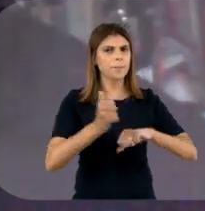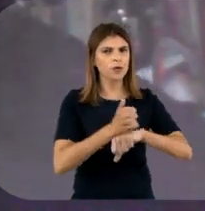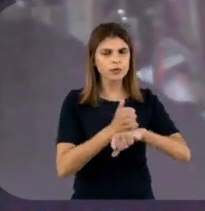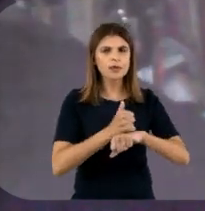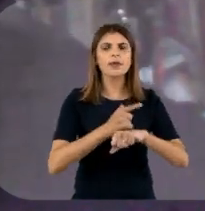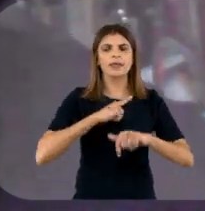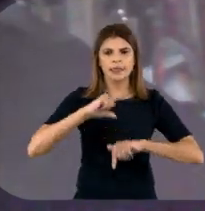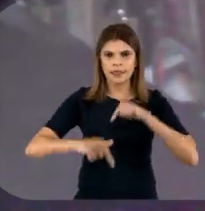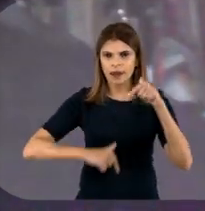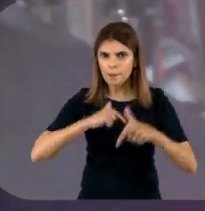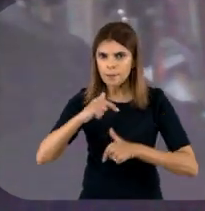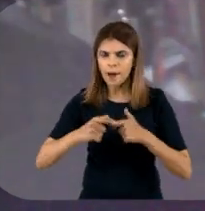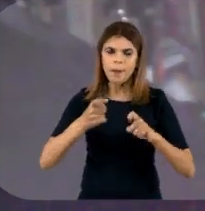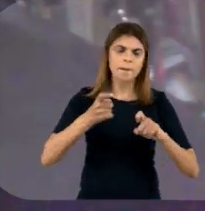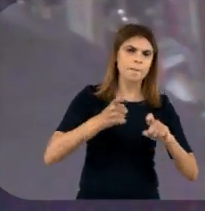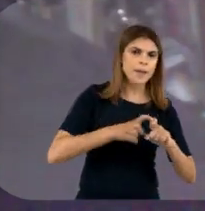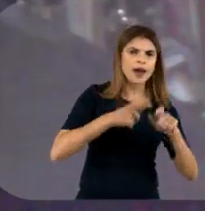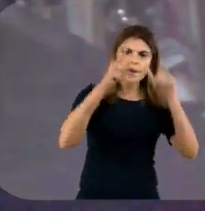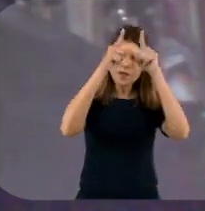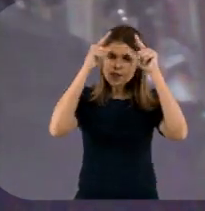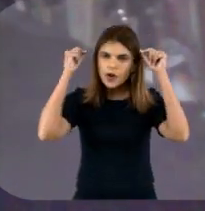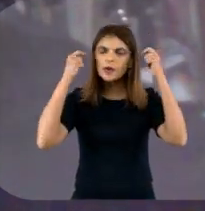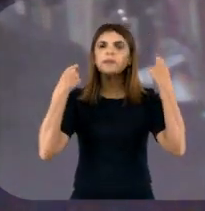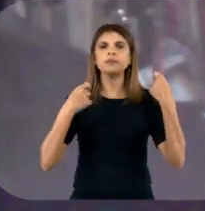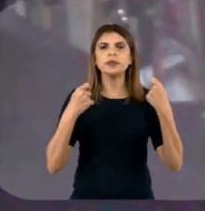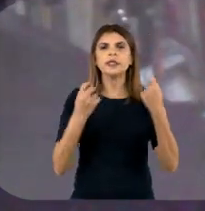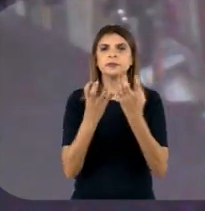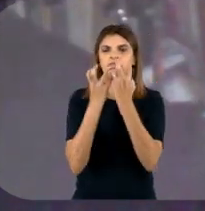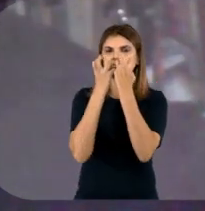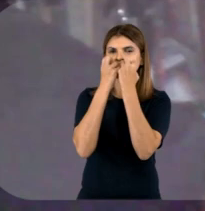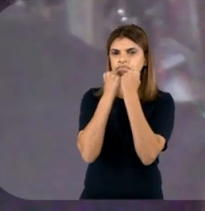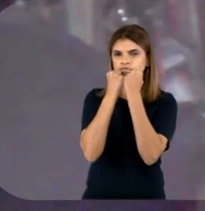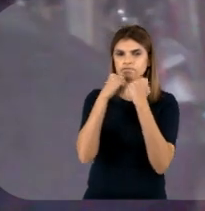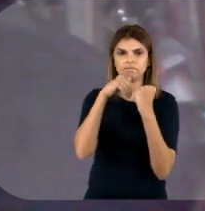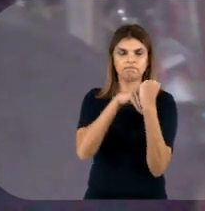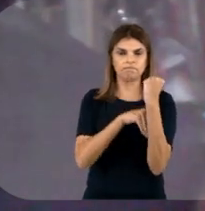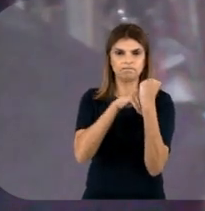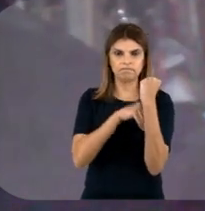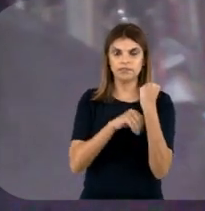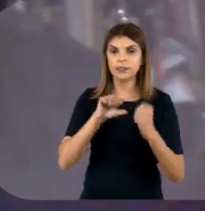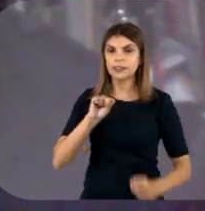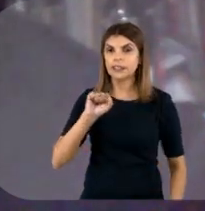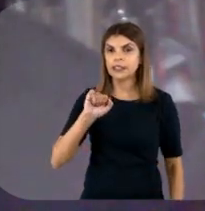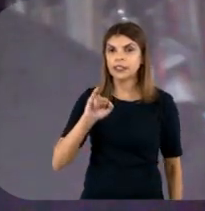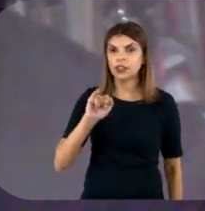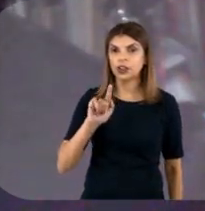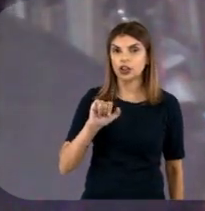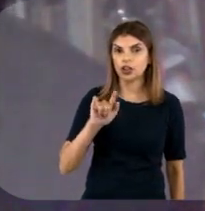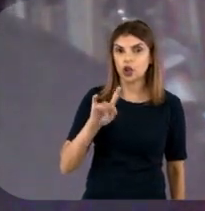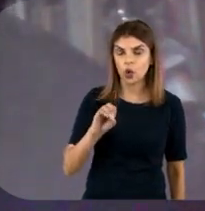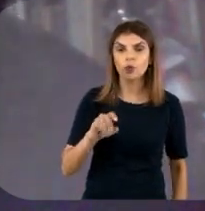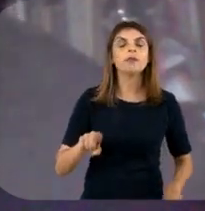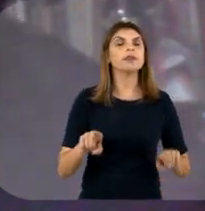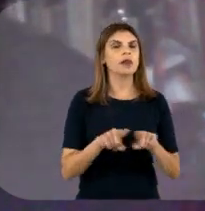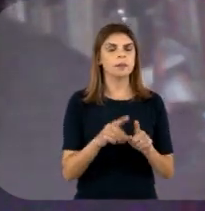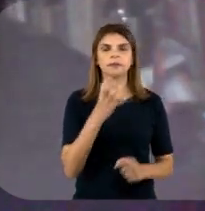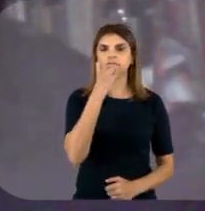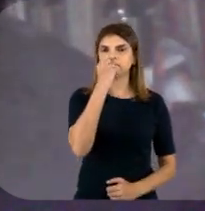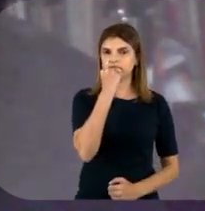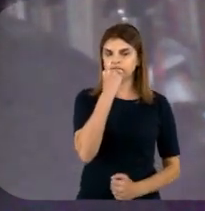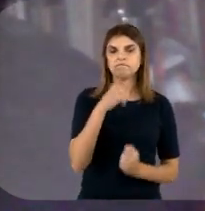profissionais envolvidos têm que guardar absoluto sigilo sobre a prática. O sigilo também